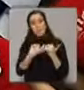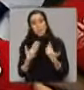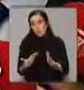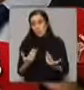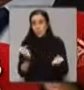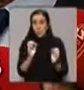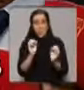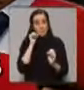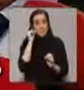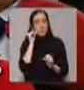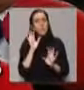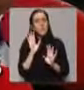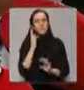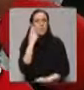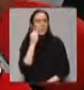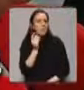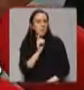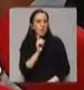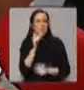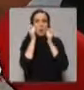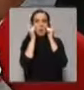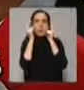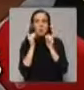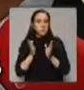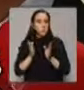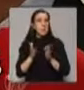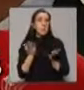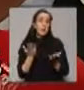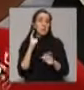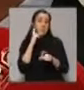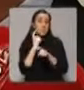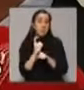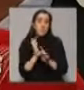neste momento não tenho, mas não creio que haja motivo para alarme particular. Agora, temos que estar vigilantes.